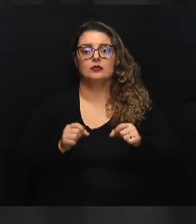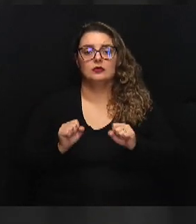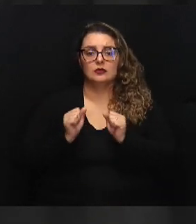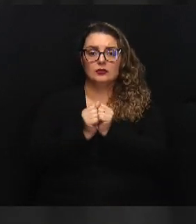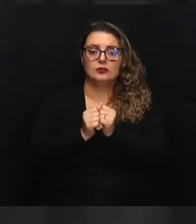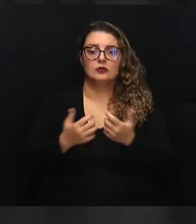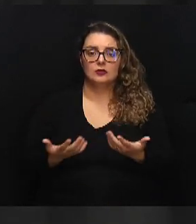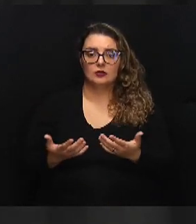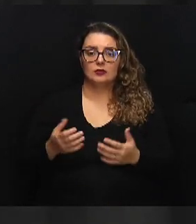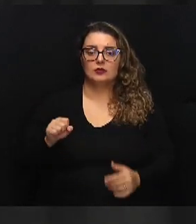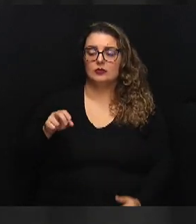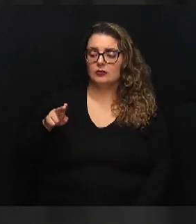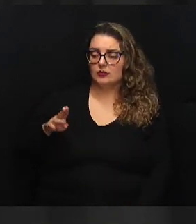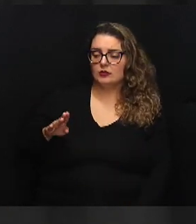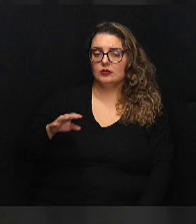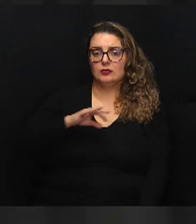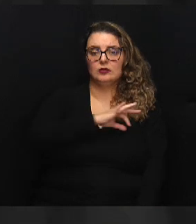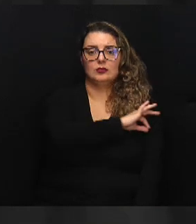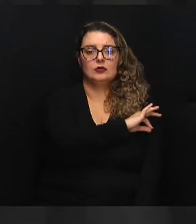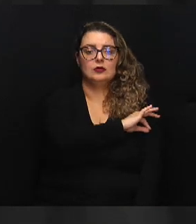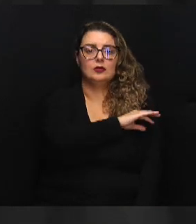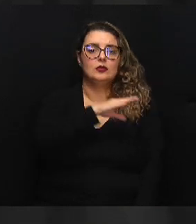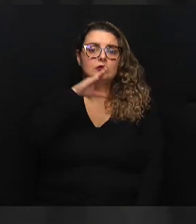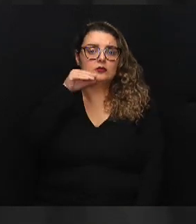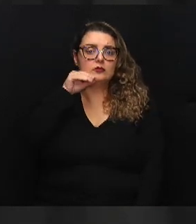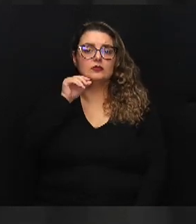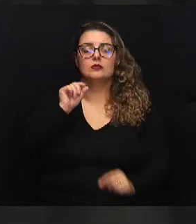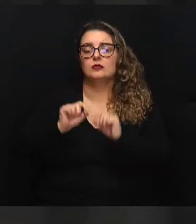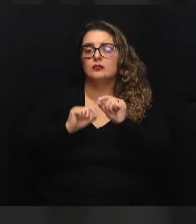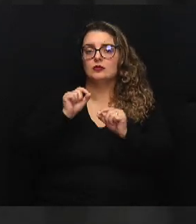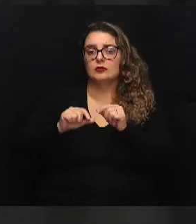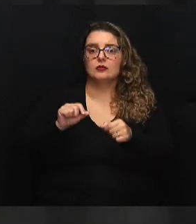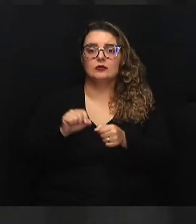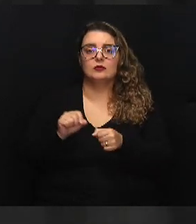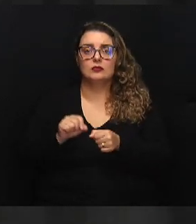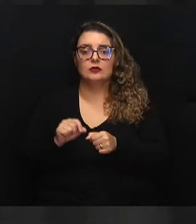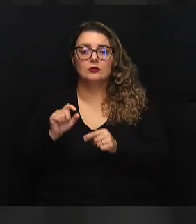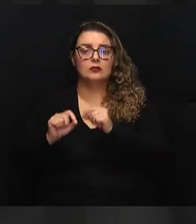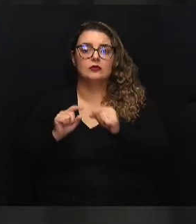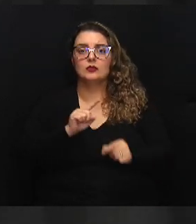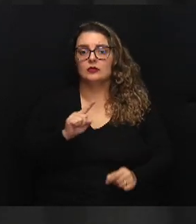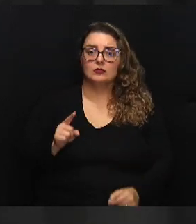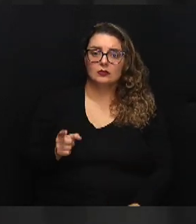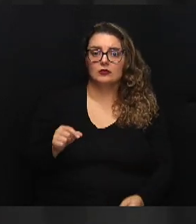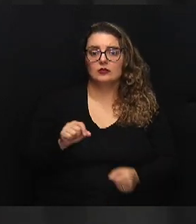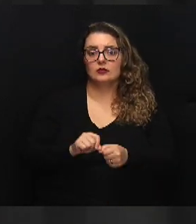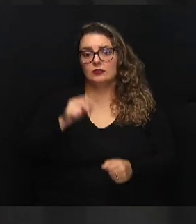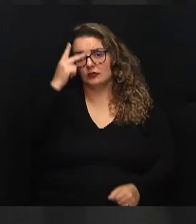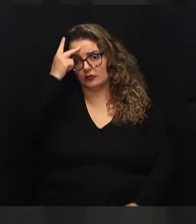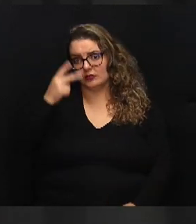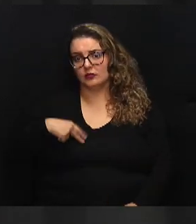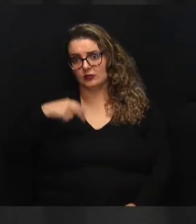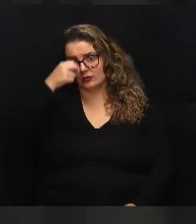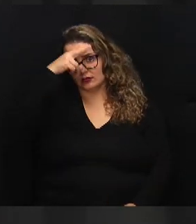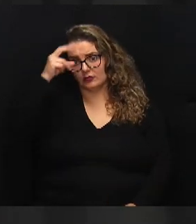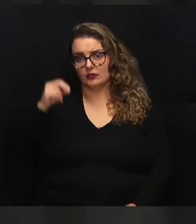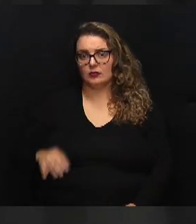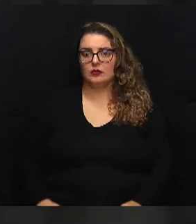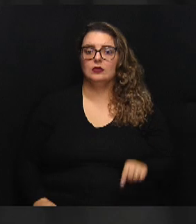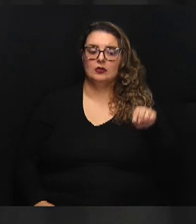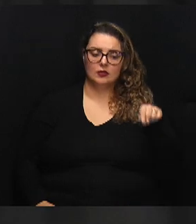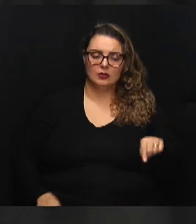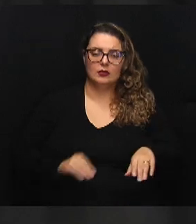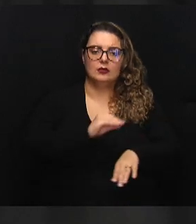juntamente com o subprefeito e com os funcionários o que é que tem que ser feito, o que é que não tem que ser feito. O próprio prefeito fala, aqui é bem